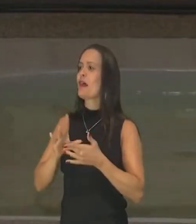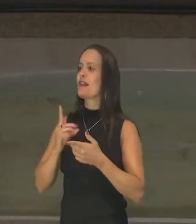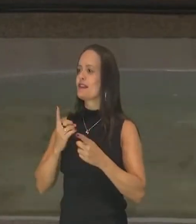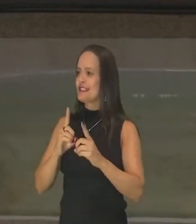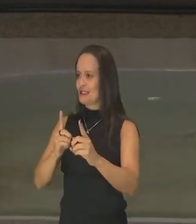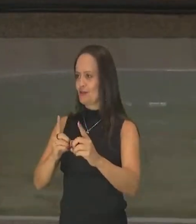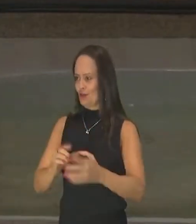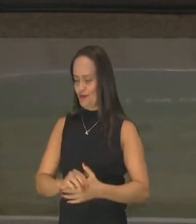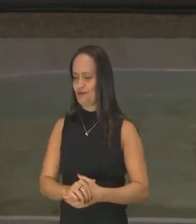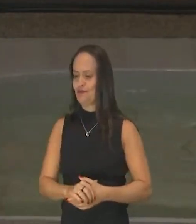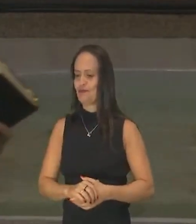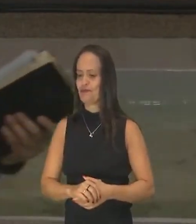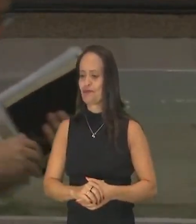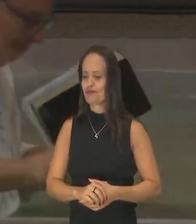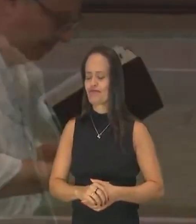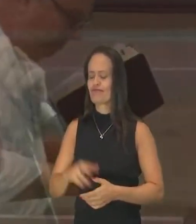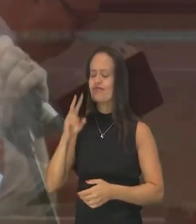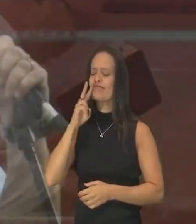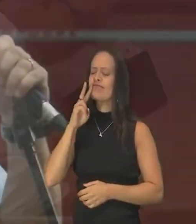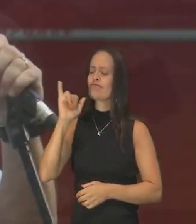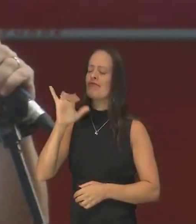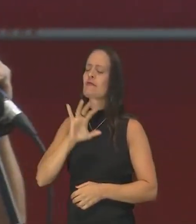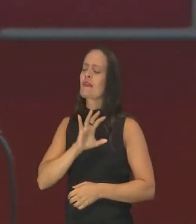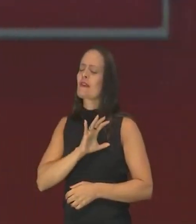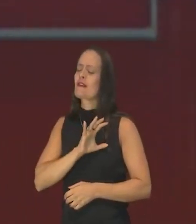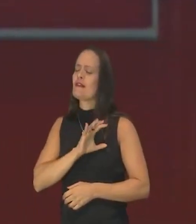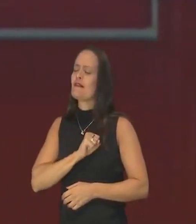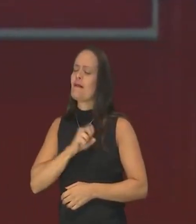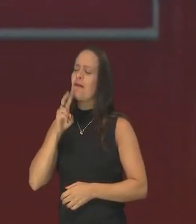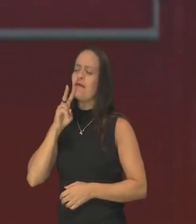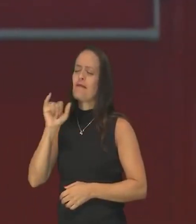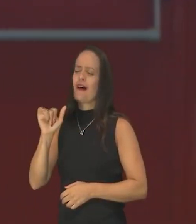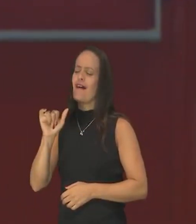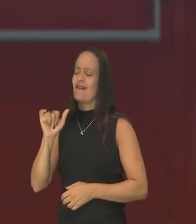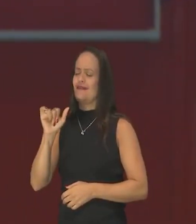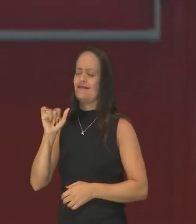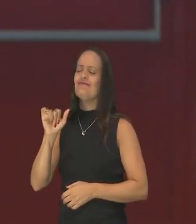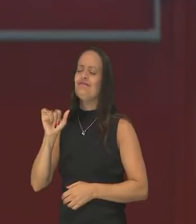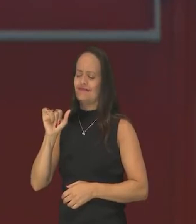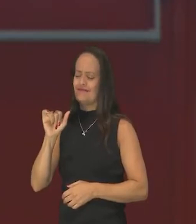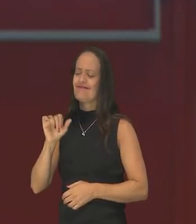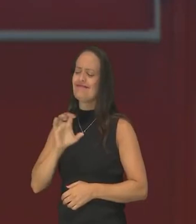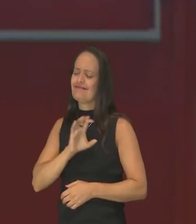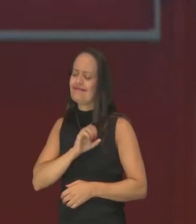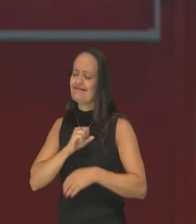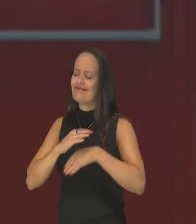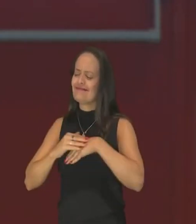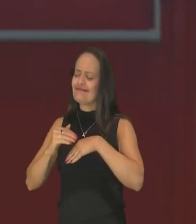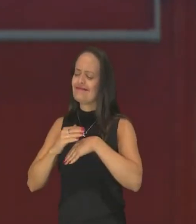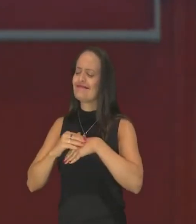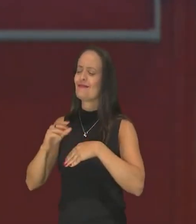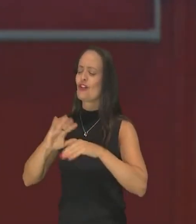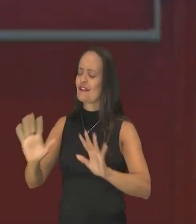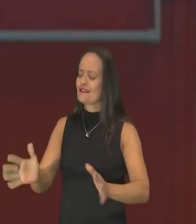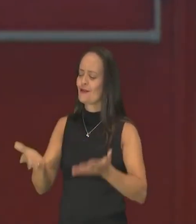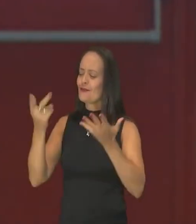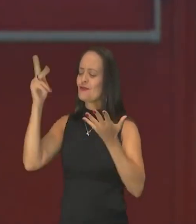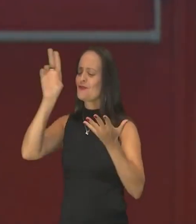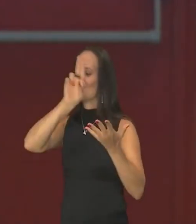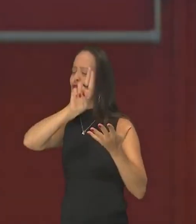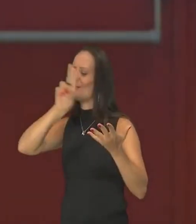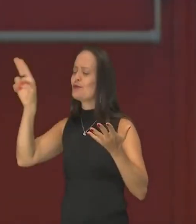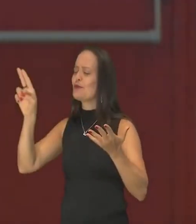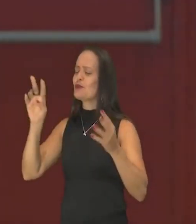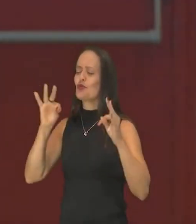orar. Pai querido, Pai de amor, nós louvamos e exaltamos o Teu nome por tudo